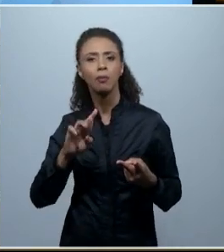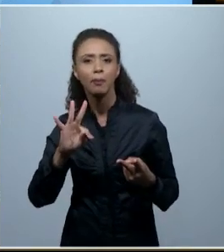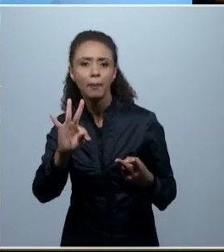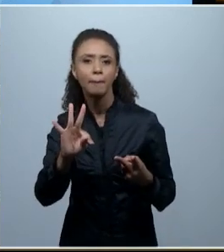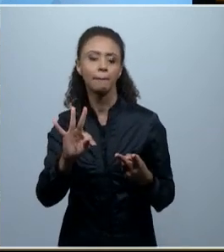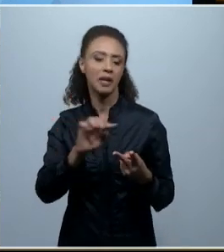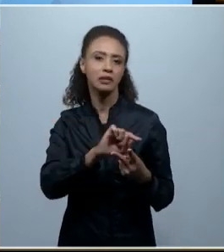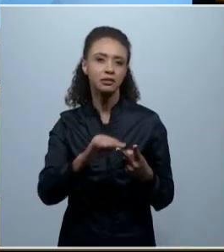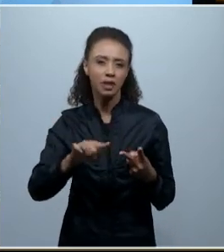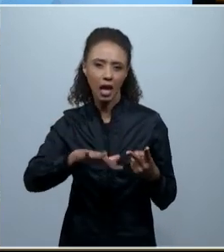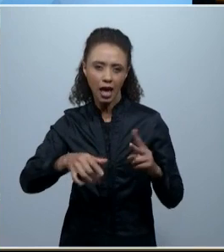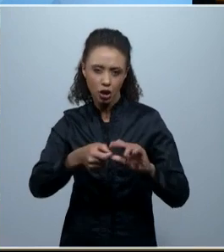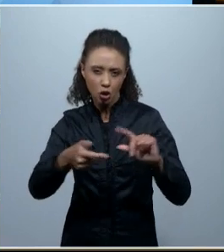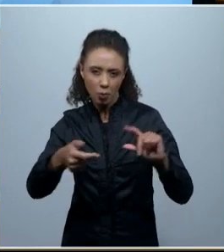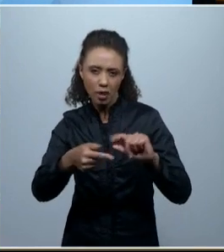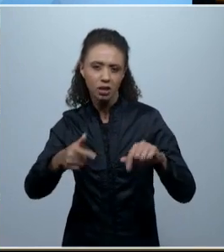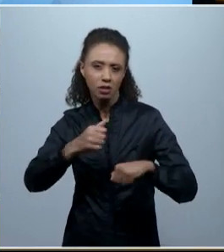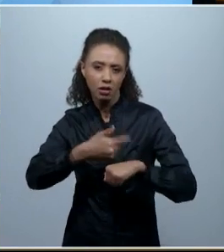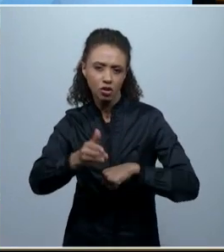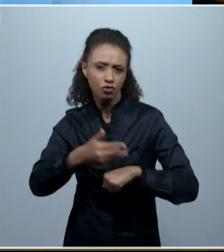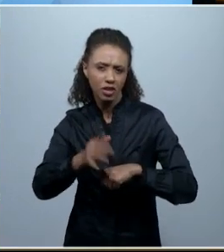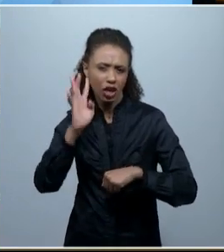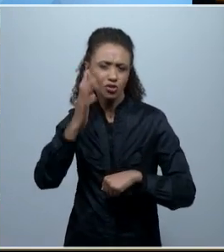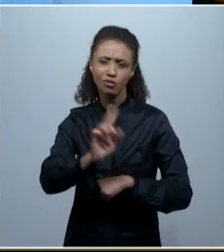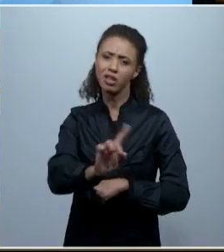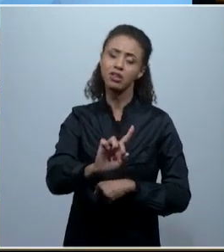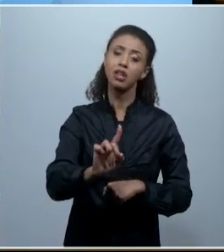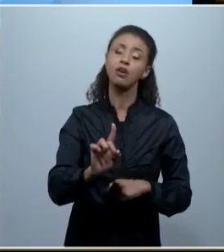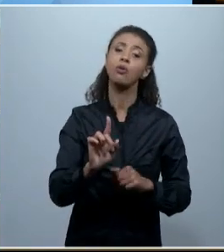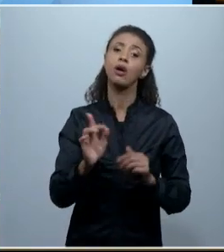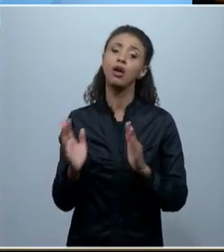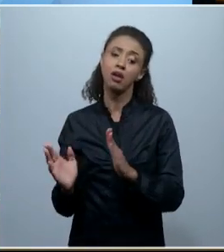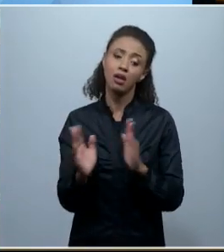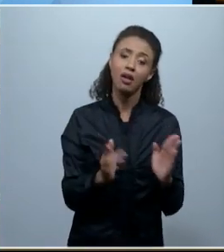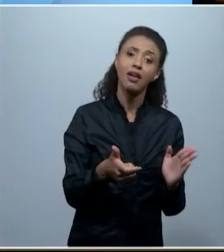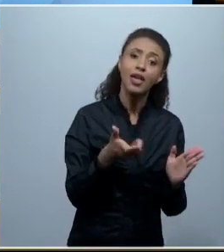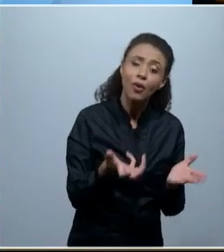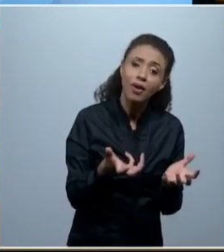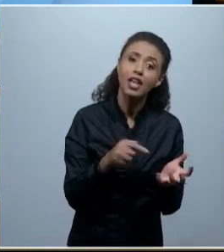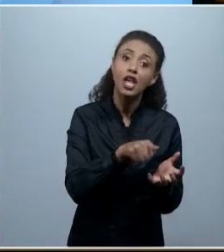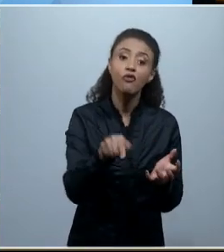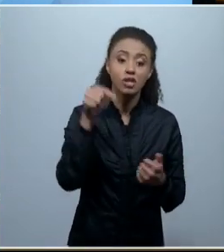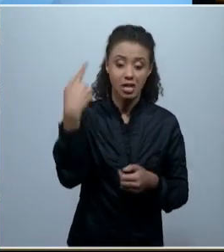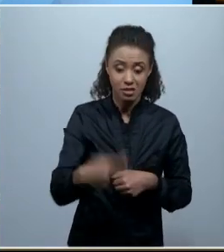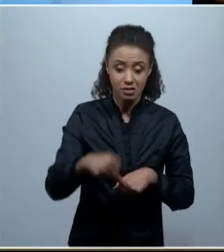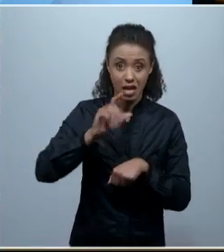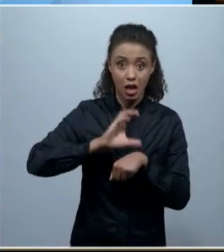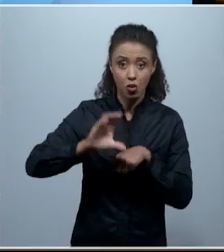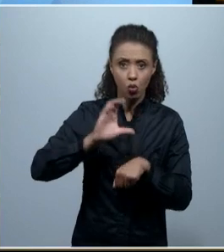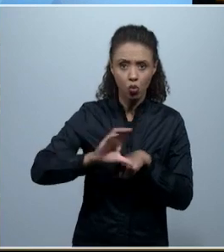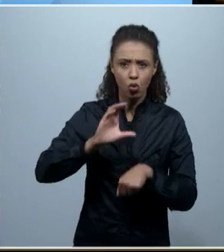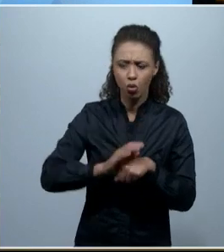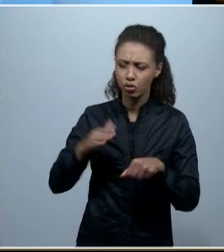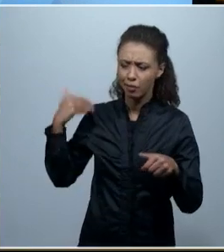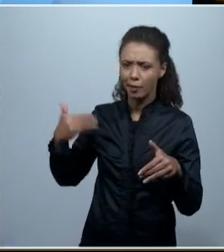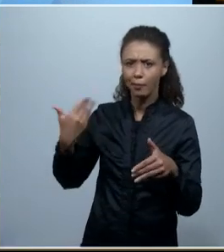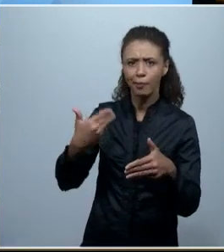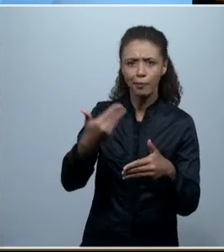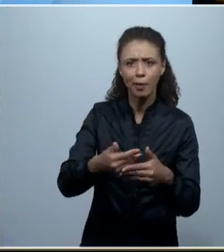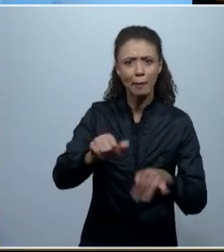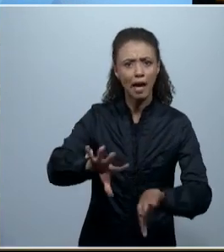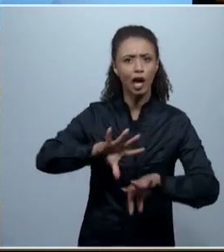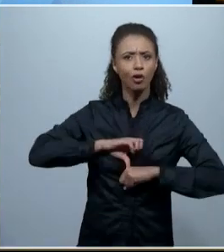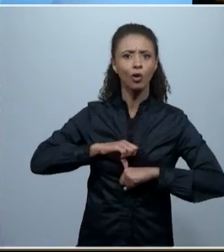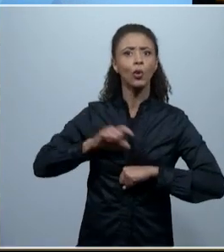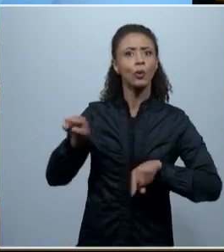por outro lado eu queria que vocês levassem deste curso e pudessem levar até os seus alunos ou agora